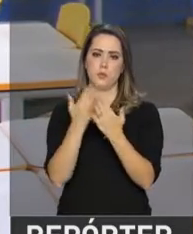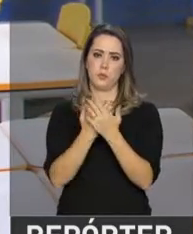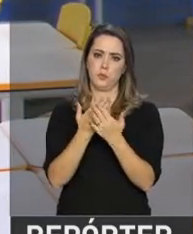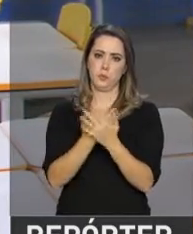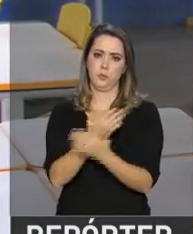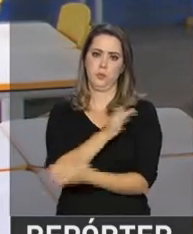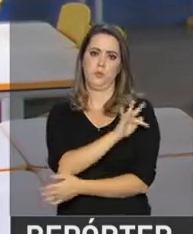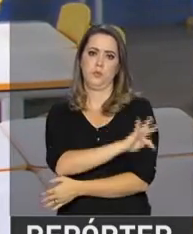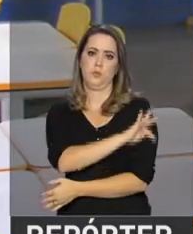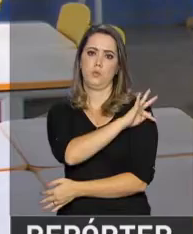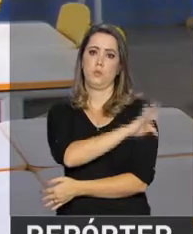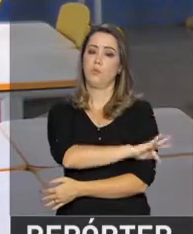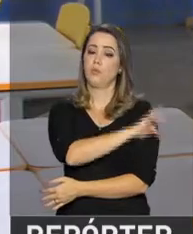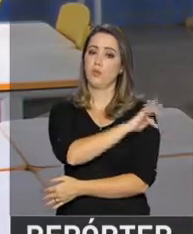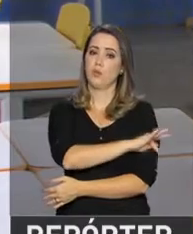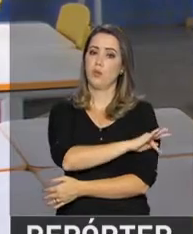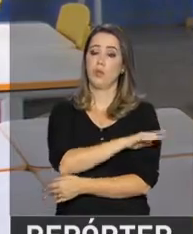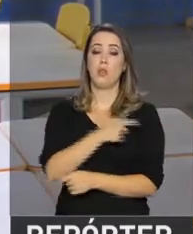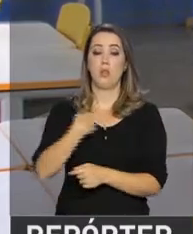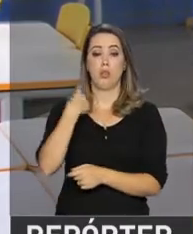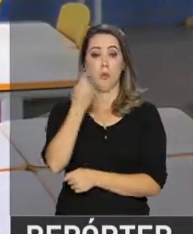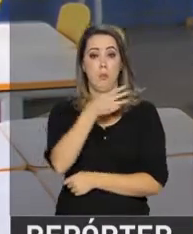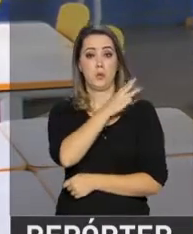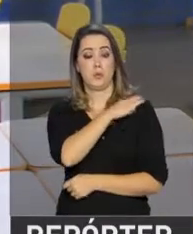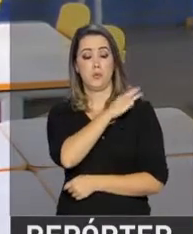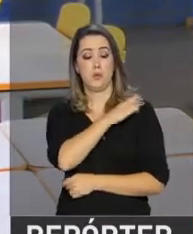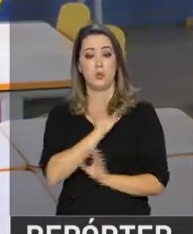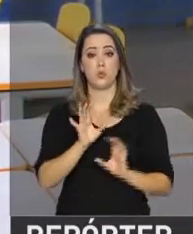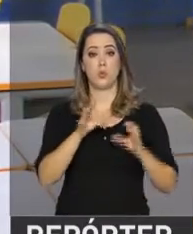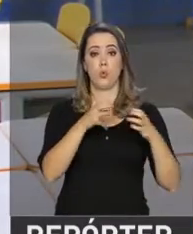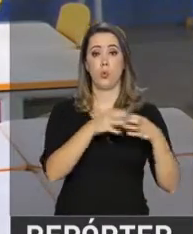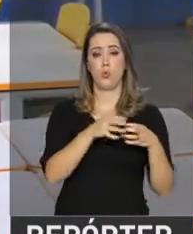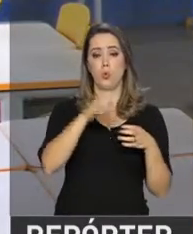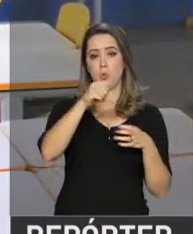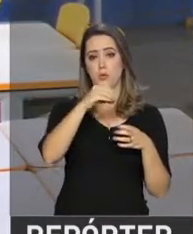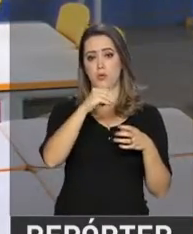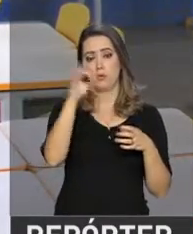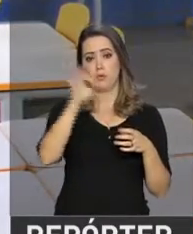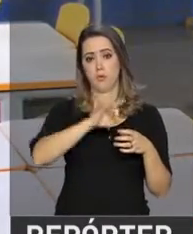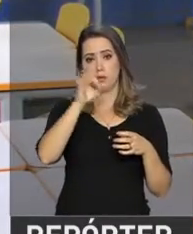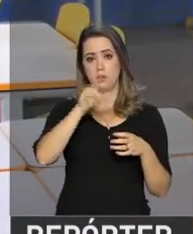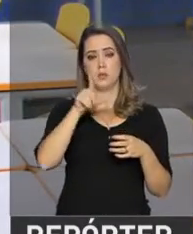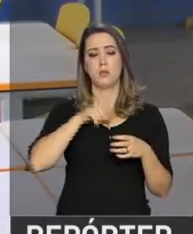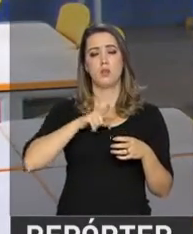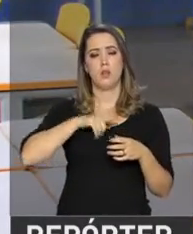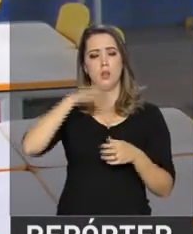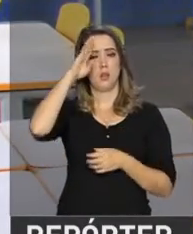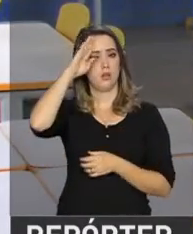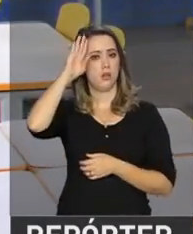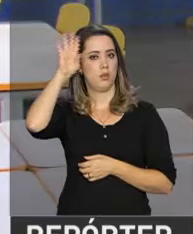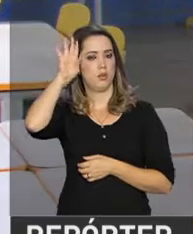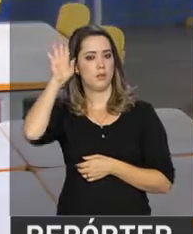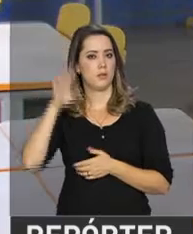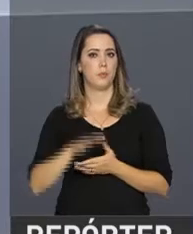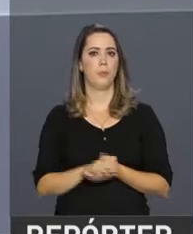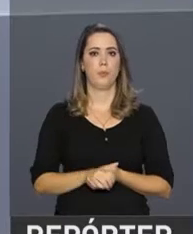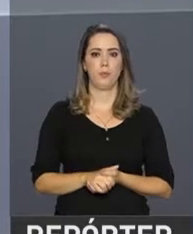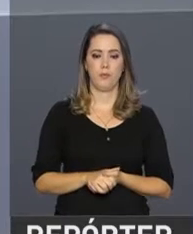fundamental. Em relação aos professores de ensino médio, a grande maioria, mais de 90%, tem o ensino superior